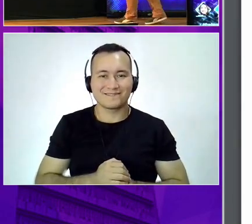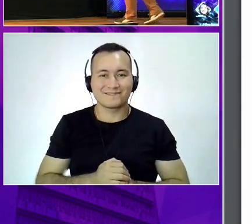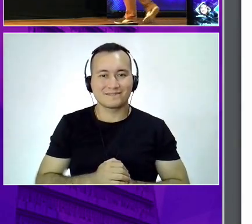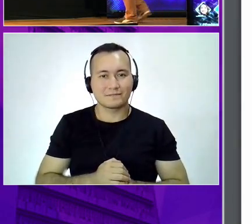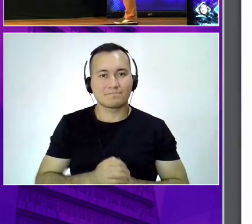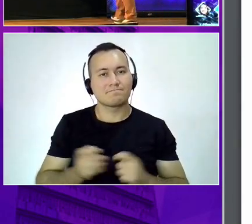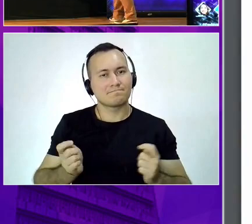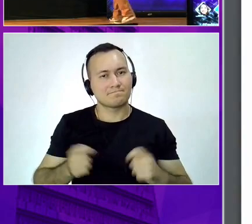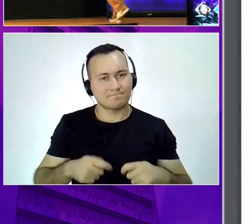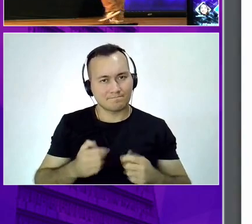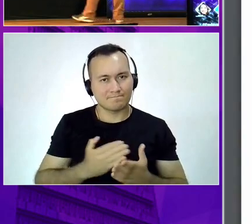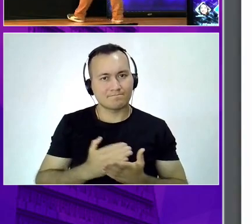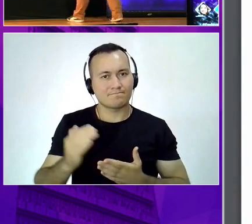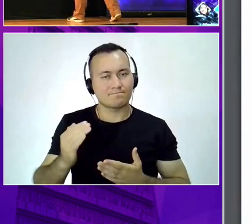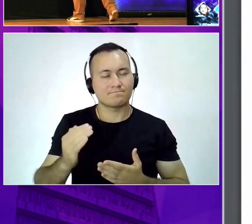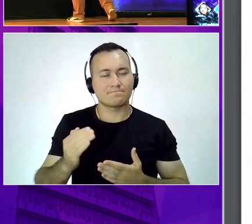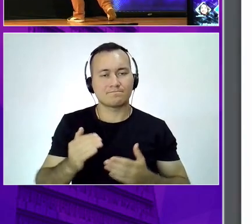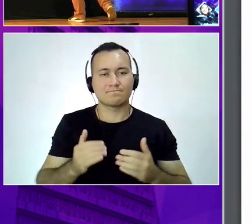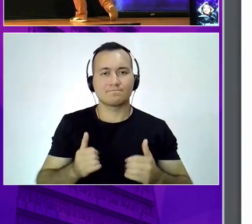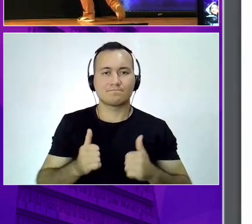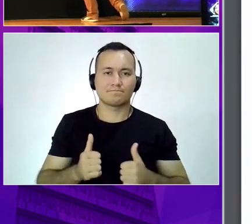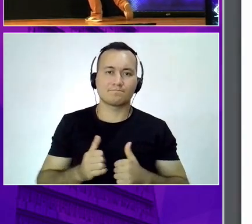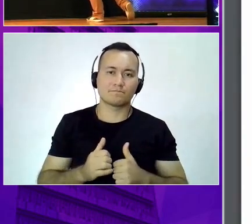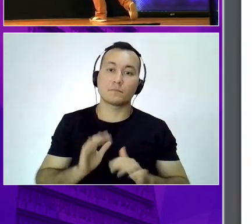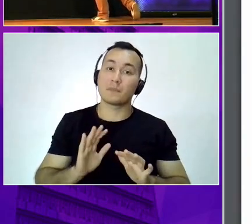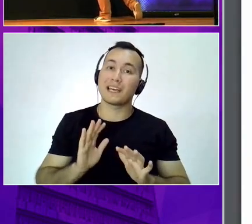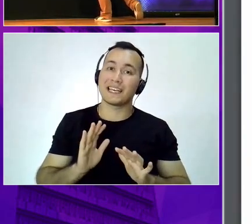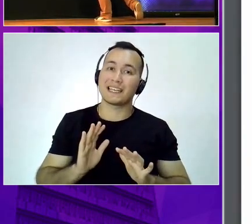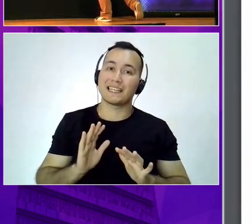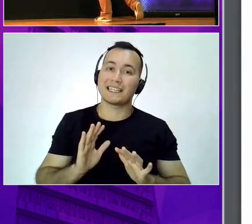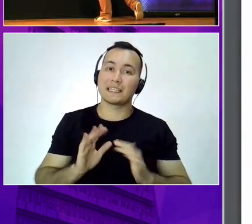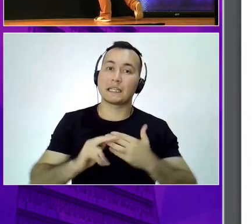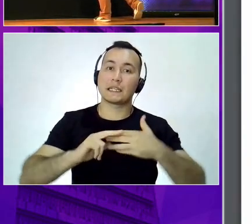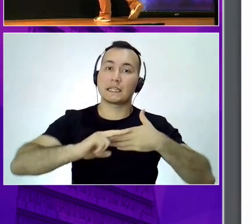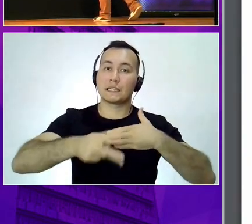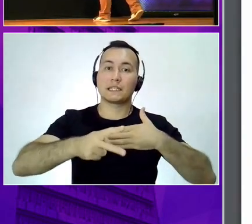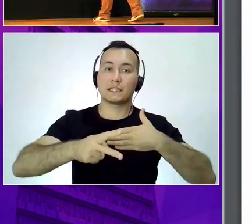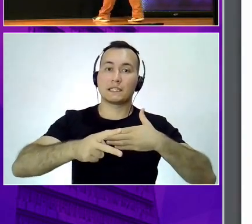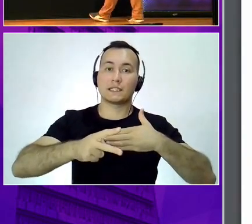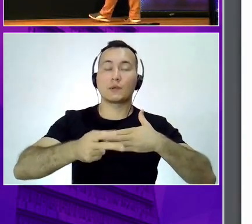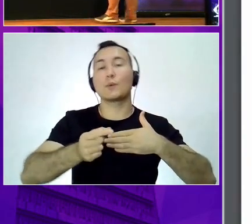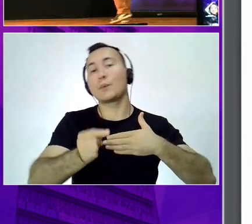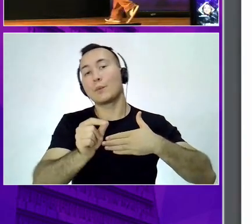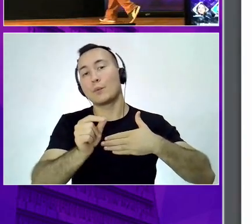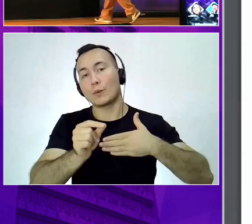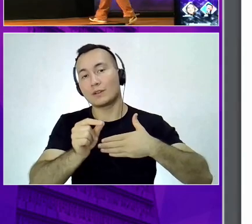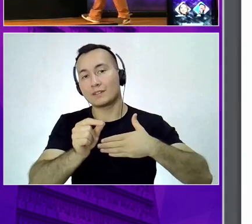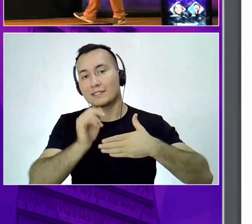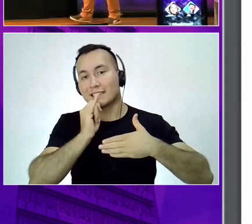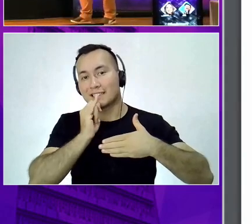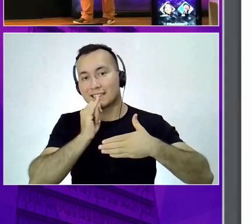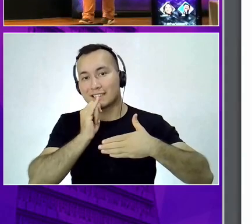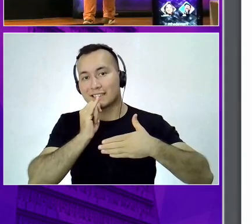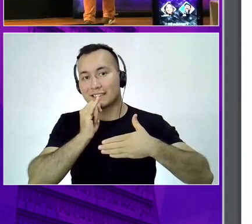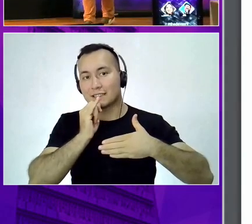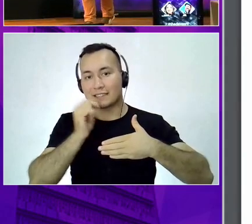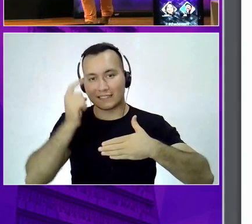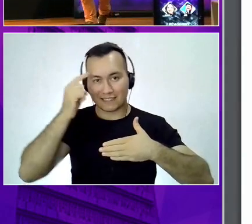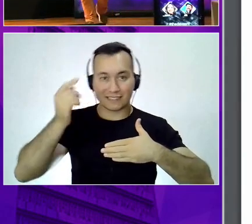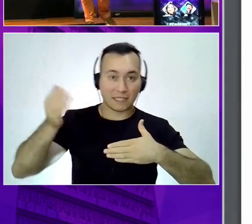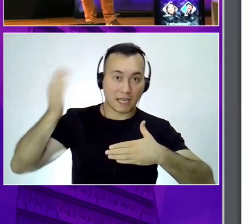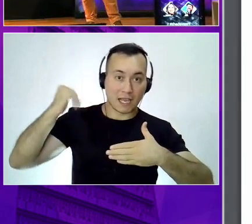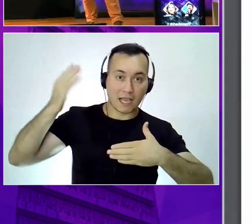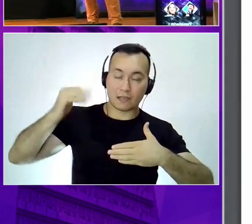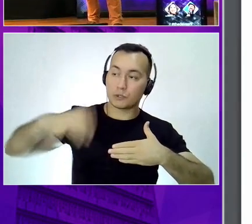resultados, você começa a trazer uns inconvenientes, né, para um cenário de ser propagador, né, eles começam a ver que, cara, é legal isso aí que eles